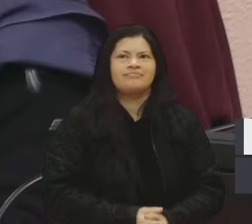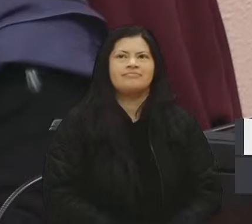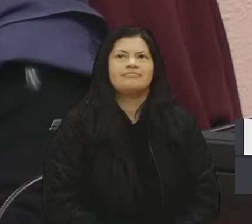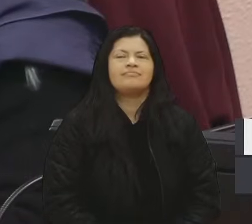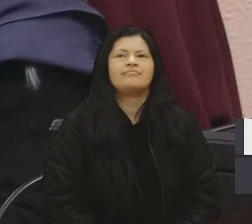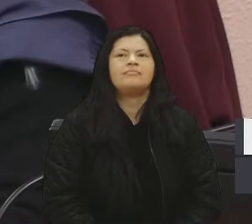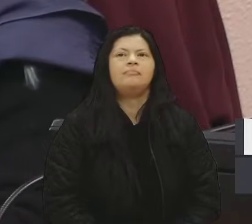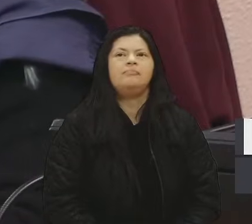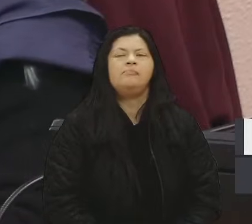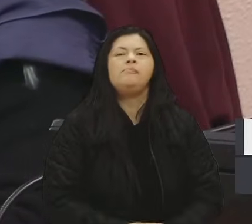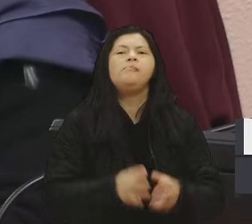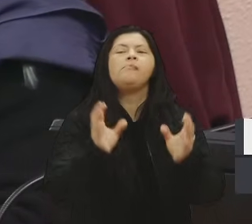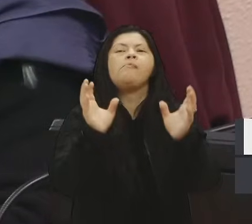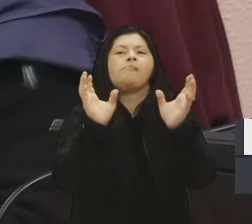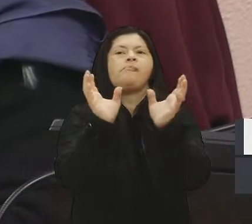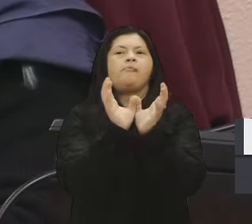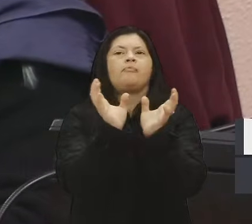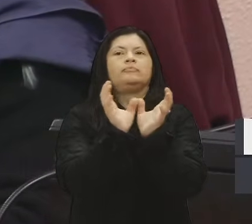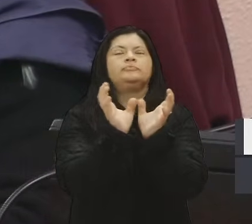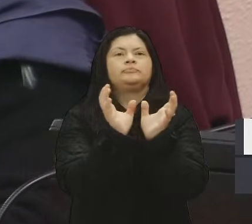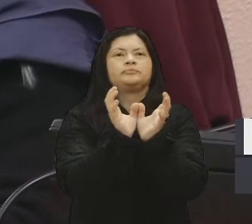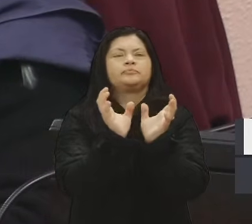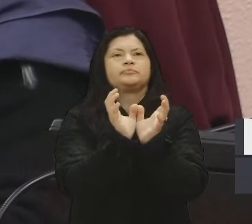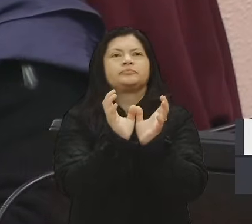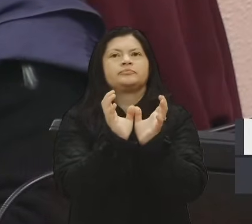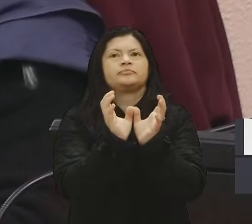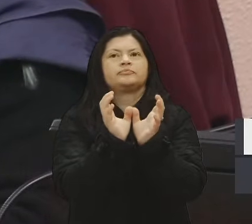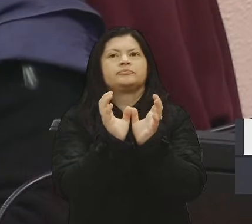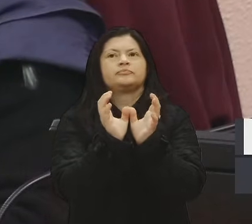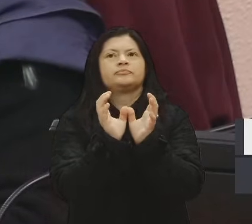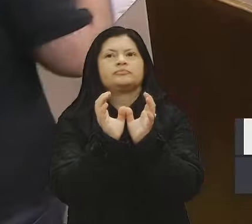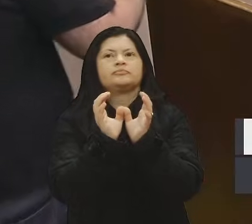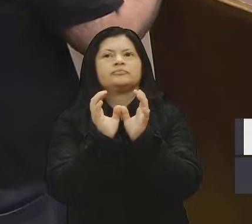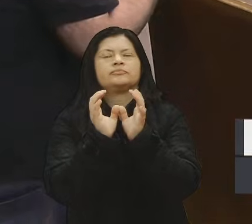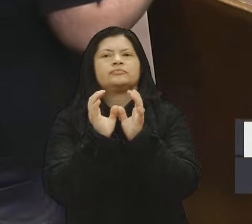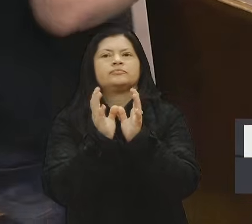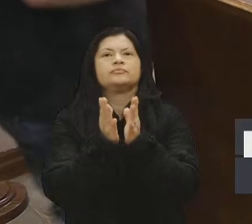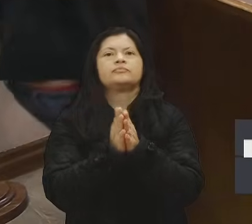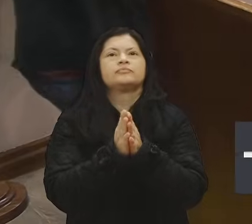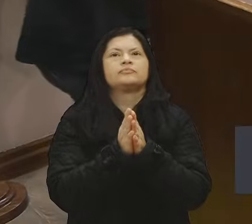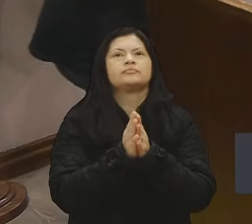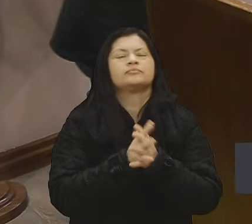colega de barraca do 2º Fórum Social Mundial em Porto Alegre.